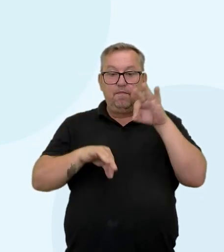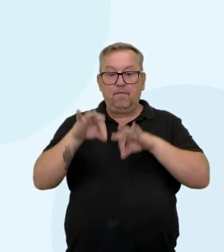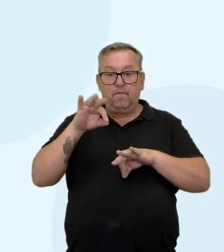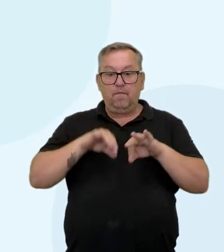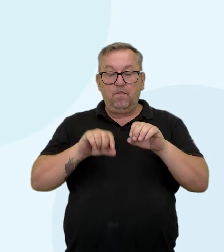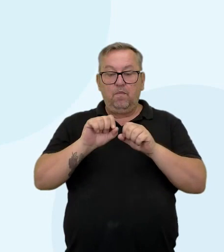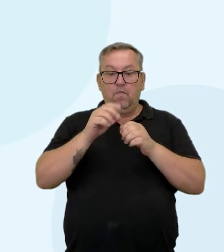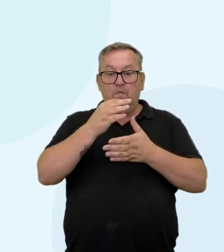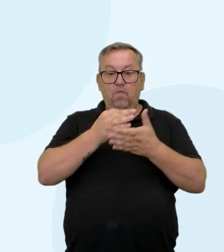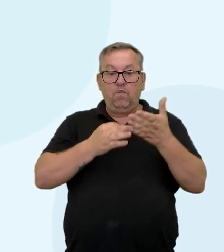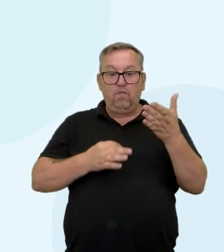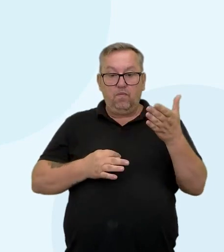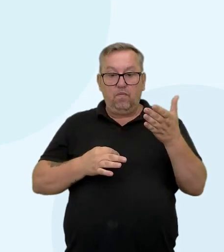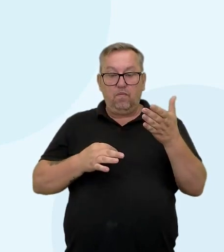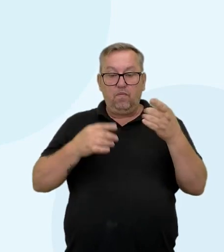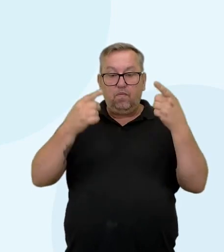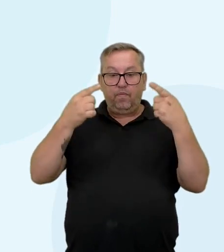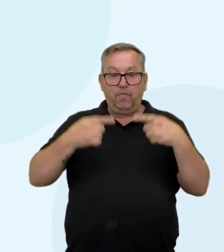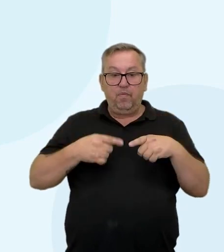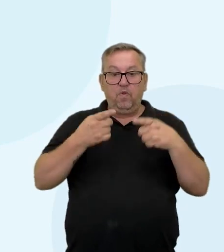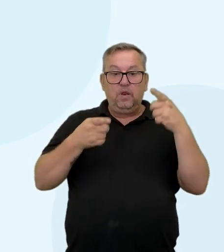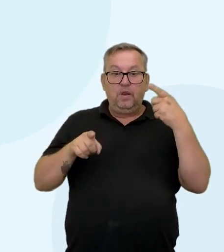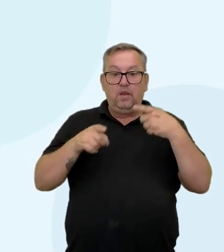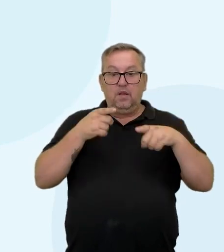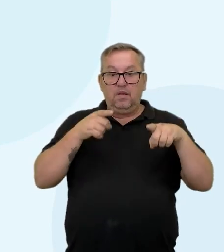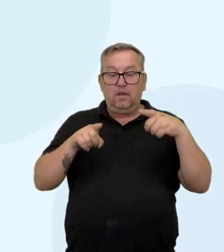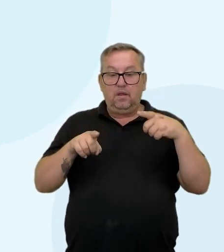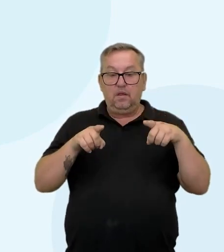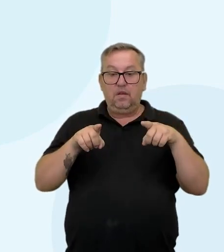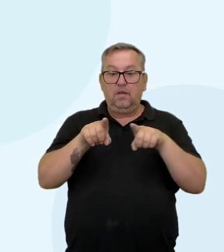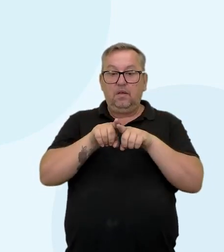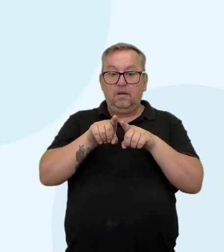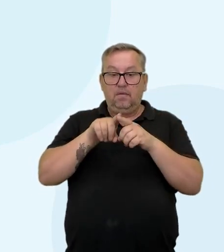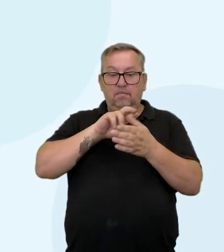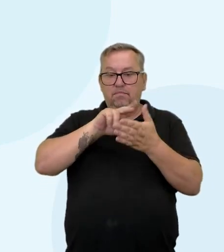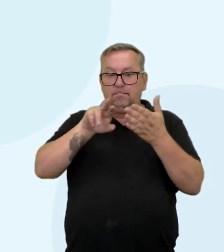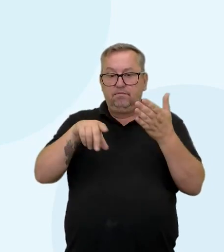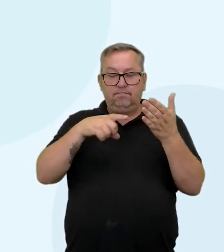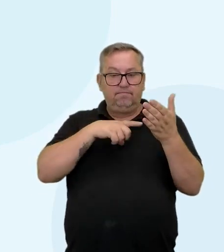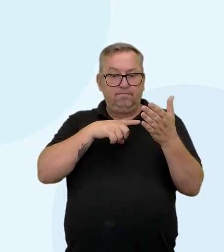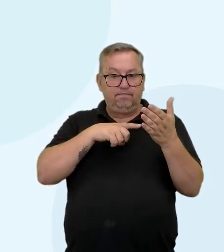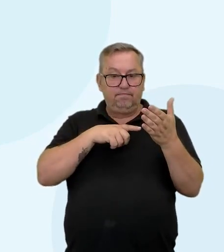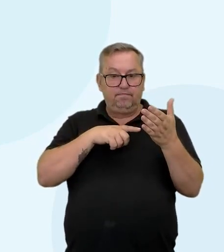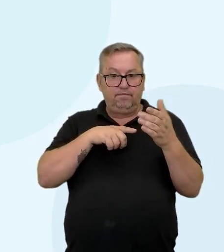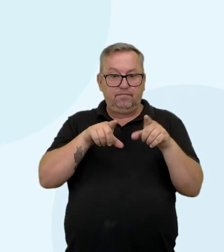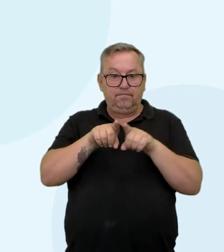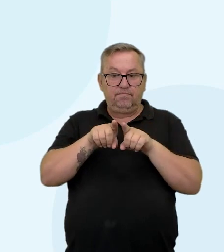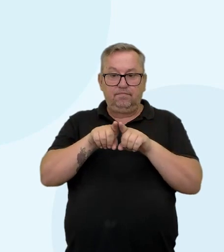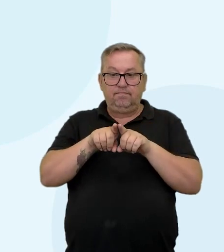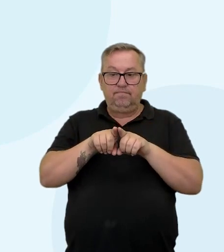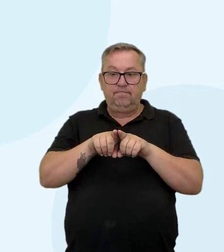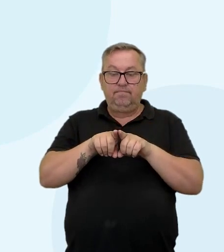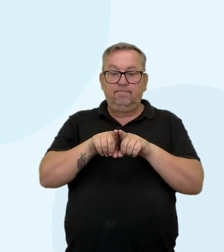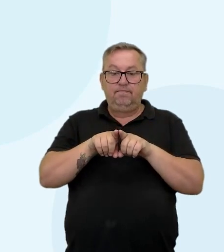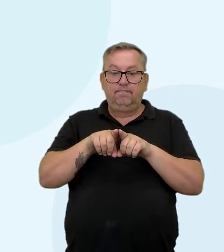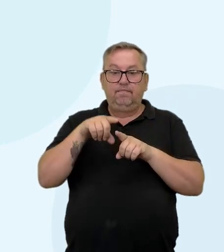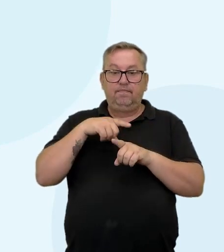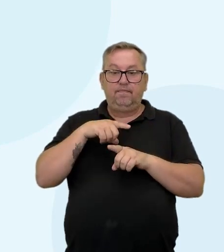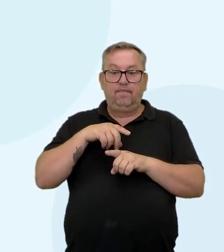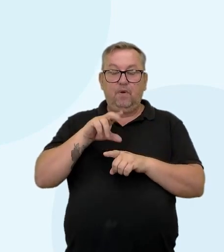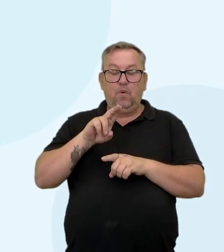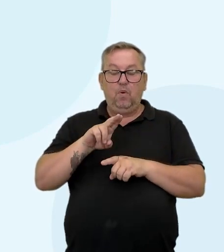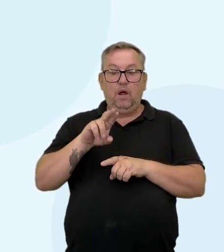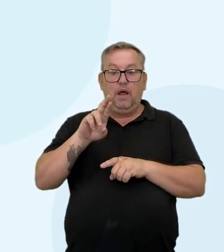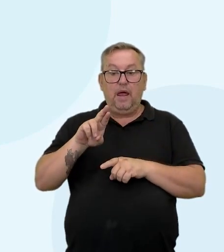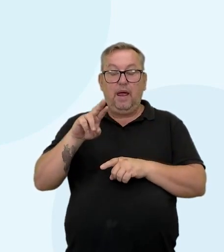produções textuais, os desafios musicais, workshop de técnicas de comunicação e dos jogos de tabuleiro, ao RPG